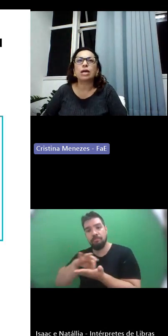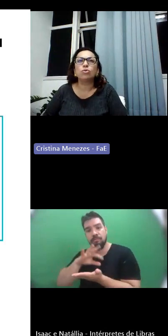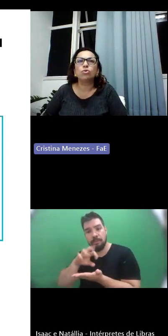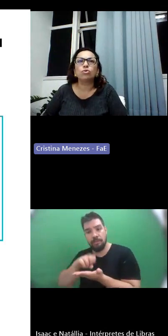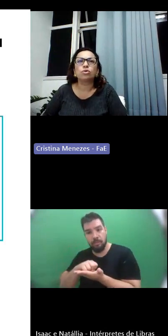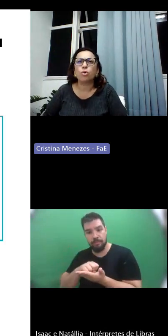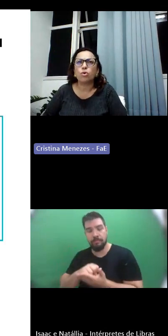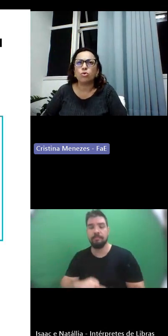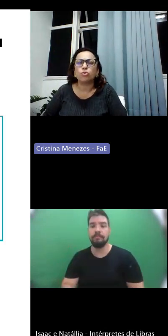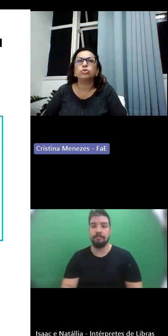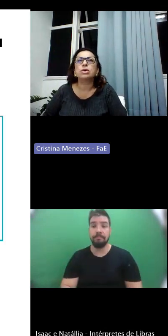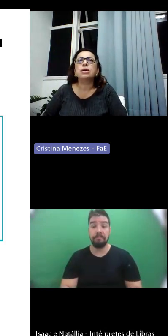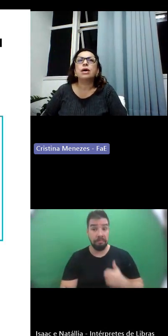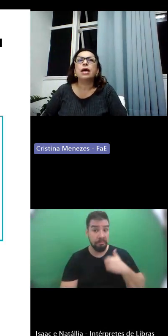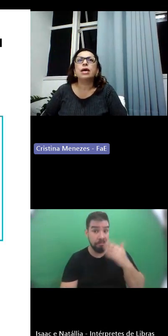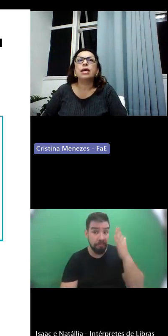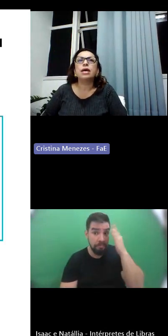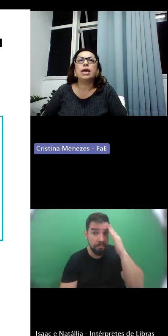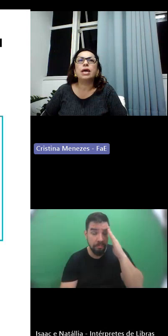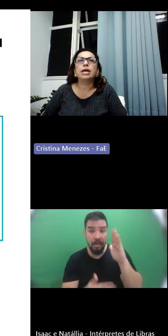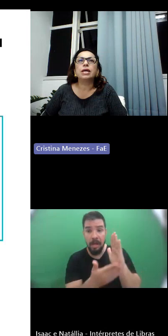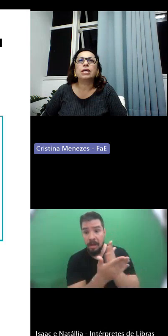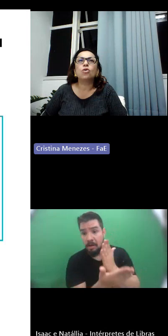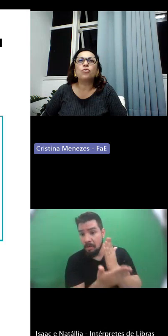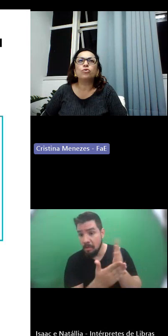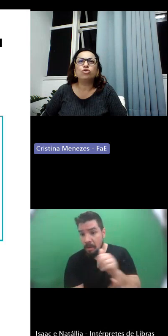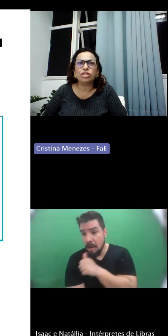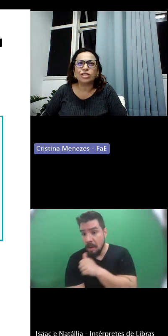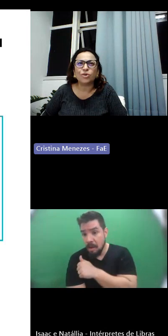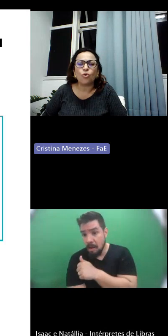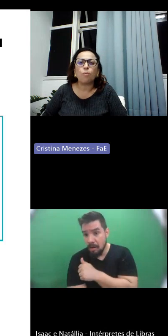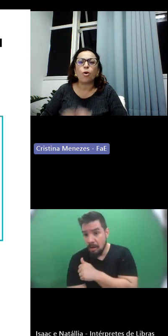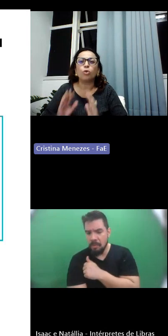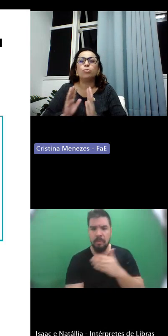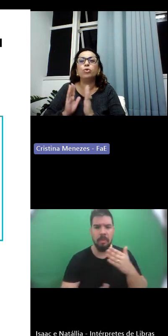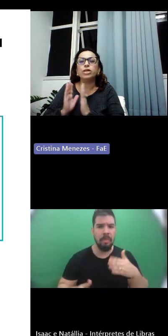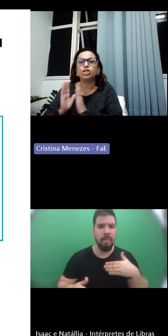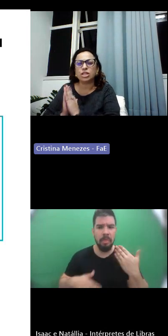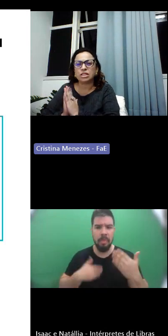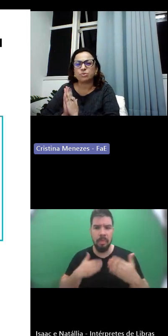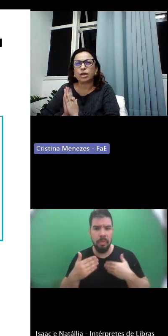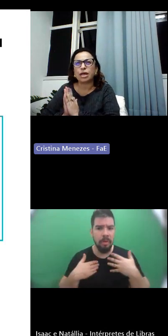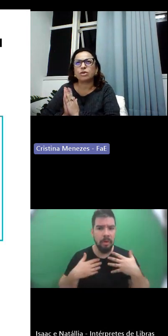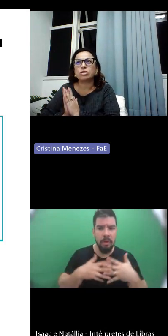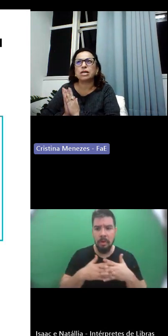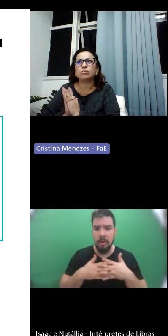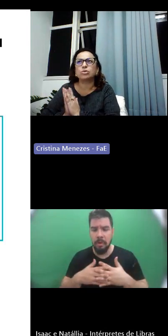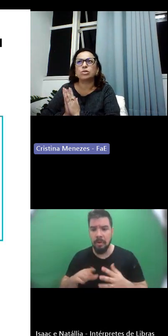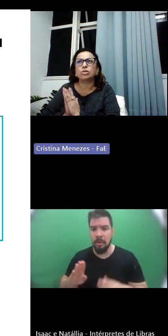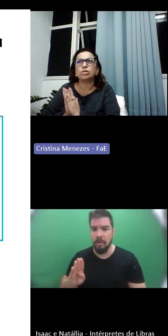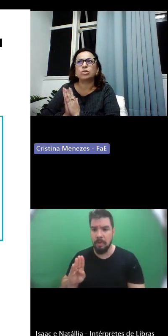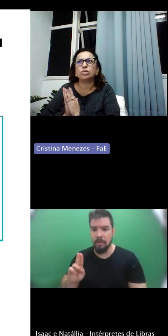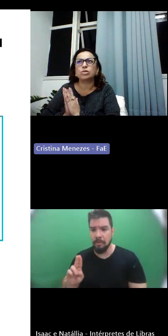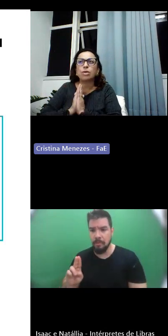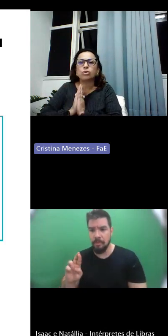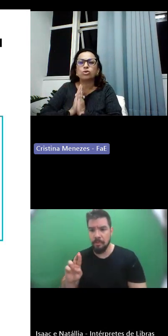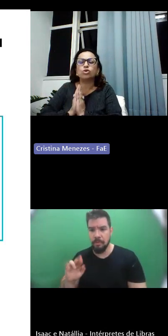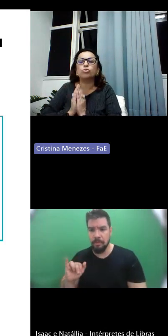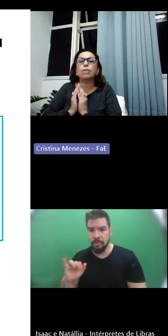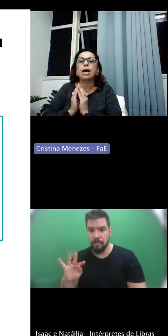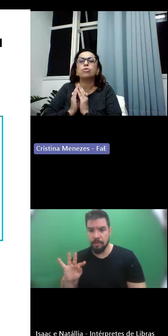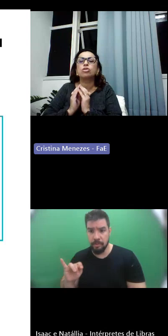alguns alunos, poucos, que confundiram o polo Buritis, porque nós temos aqui em